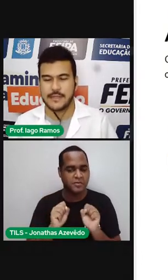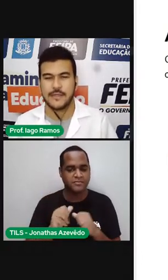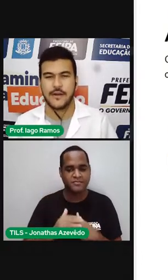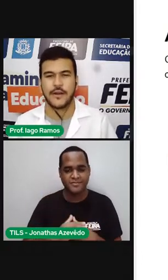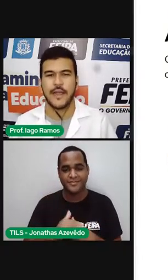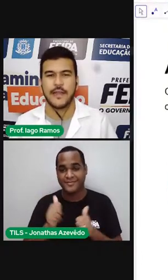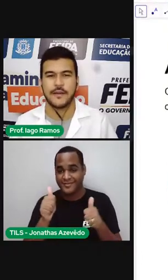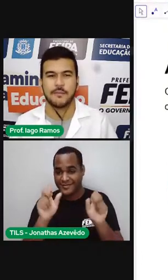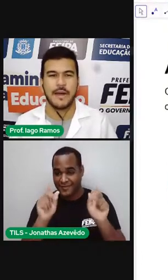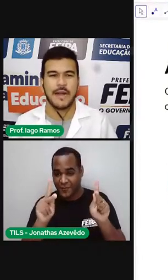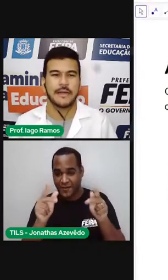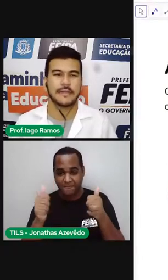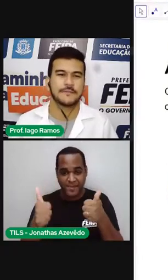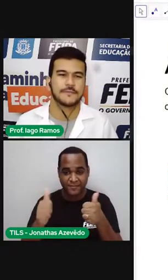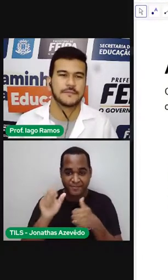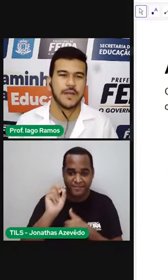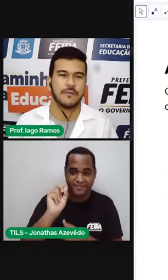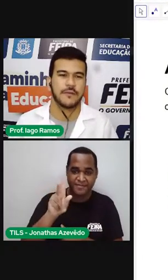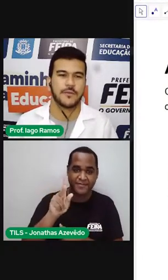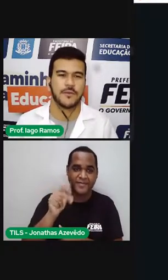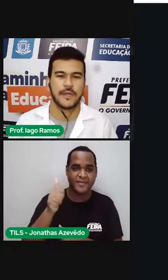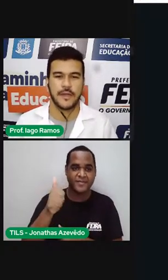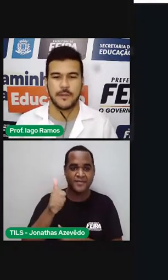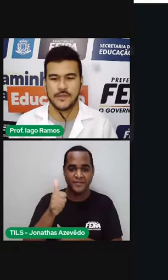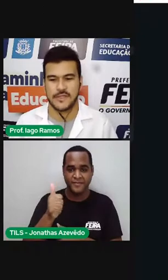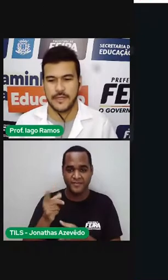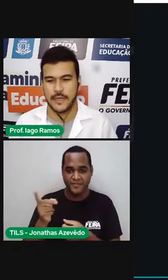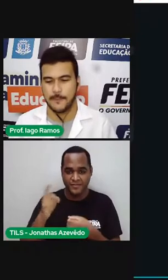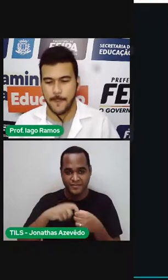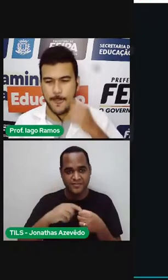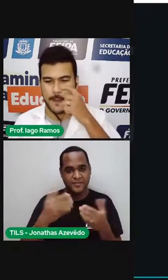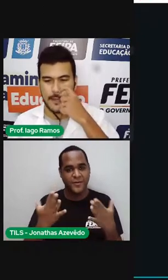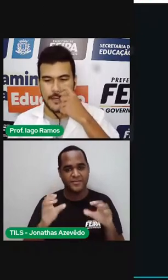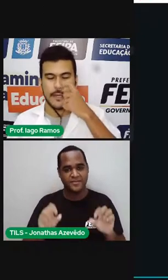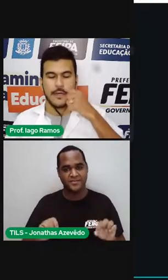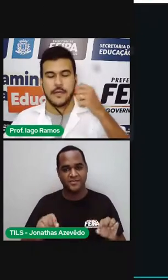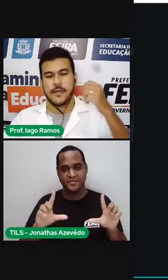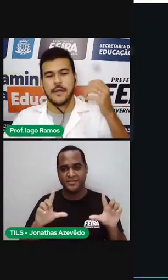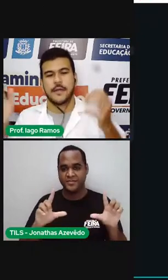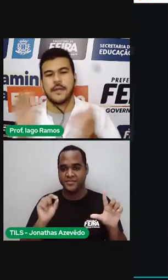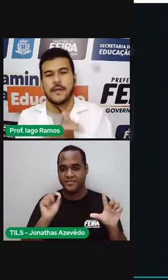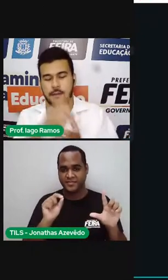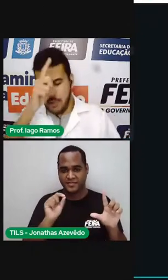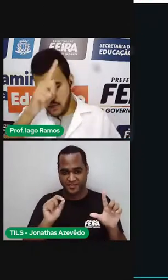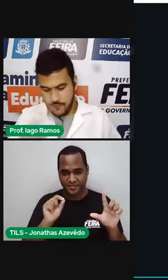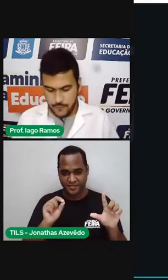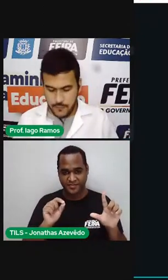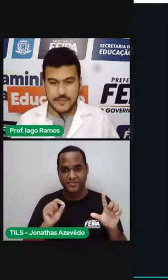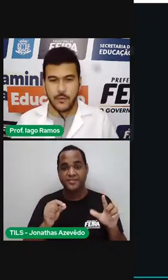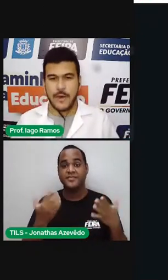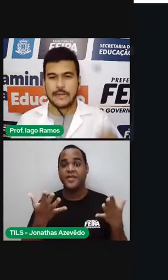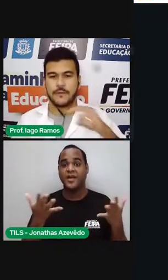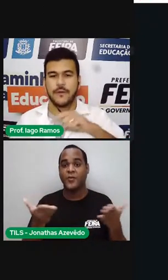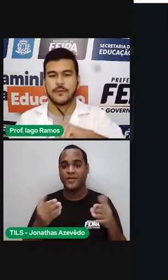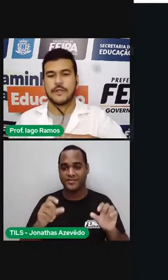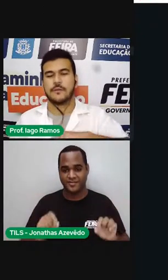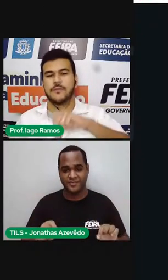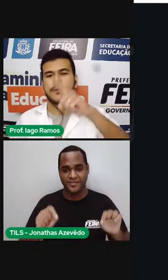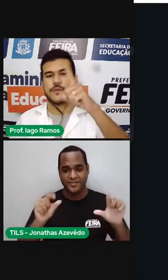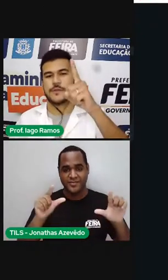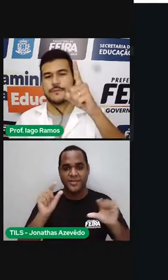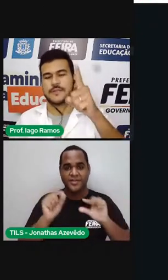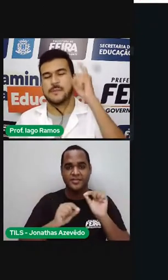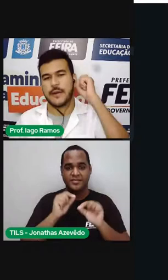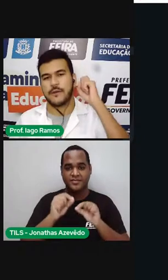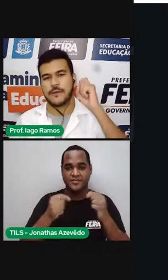massa Ok Bacana Então vamos voltar aqui pra nossa tela Tá bom vamos ao quadro